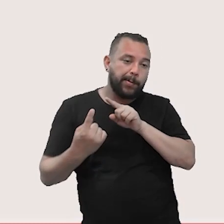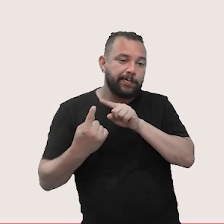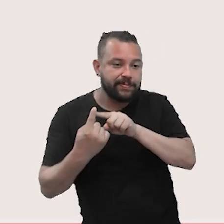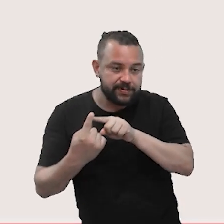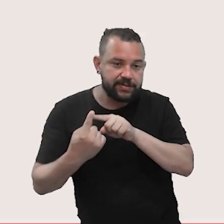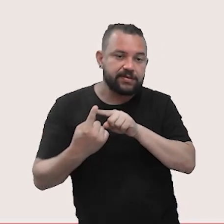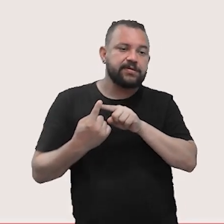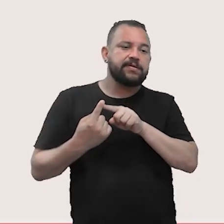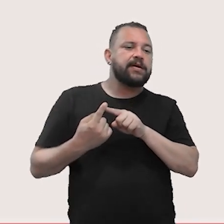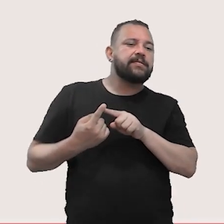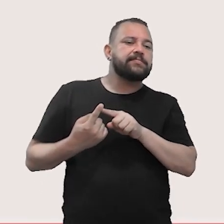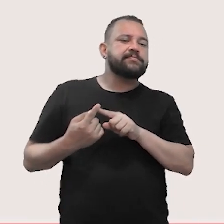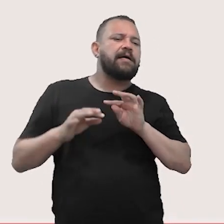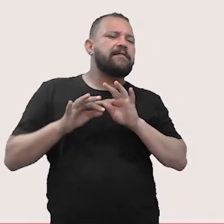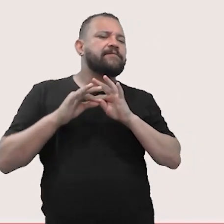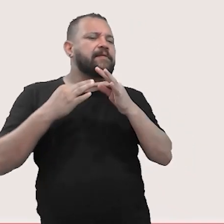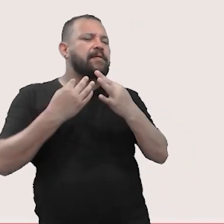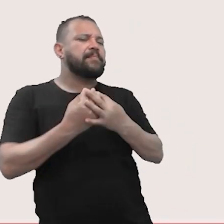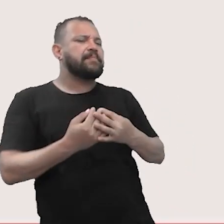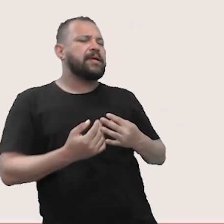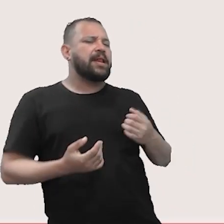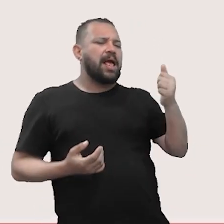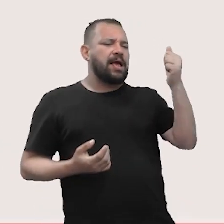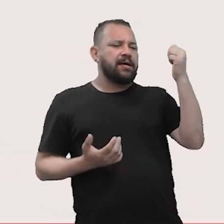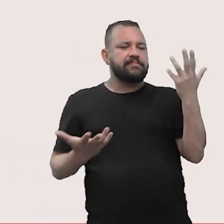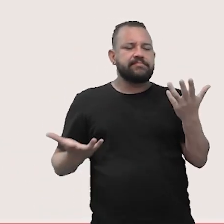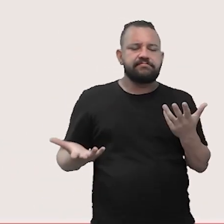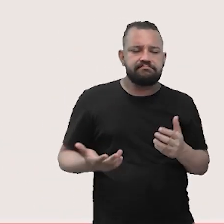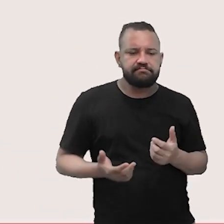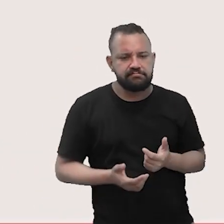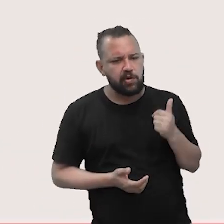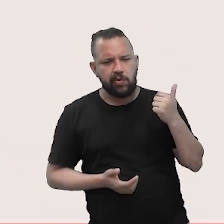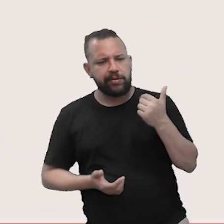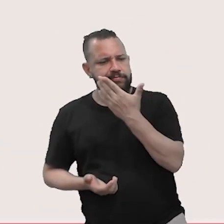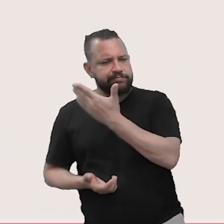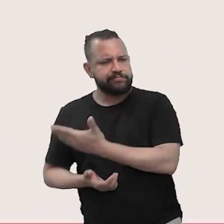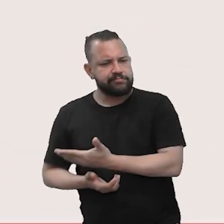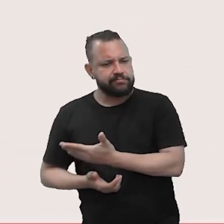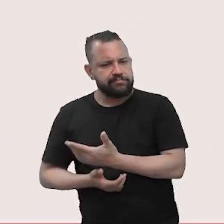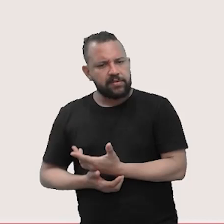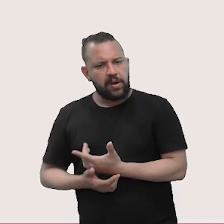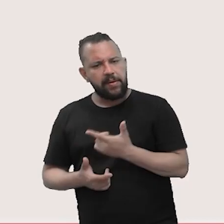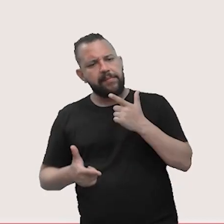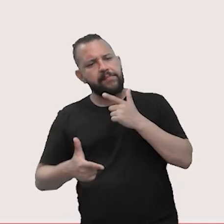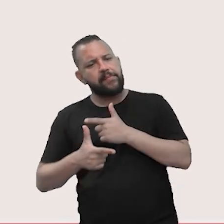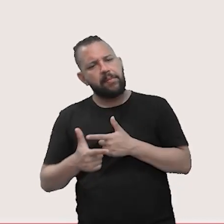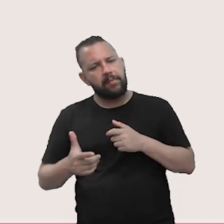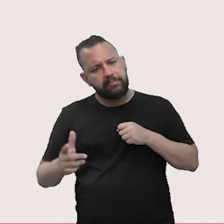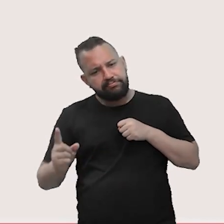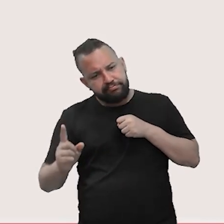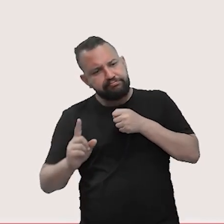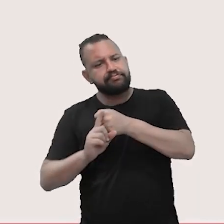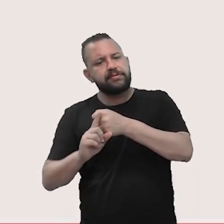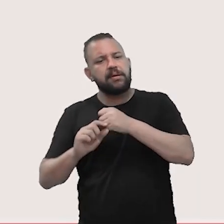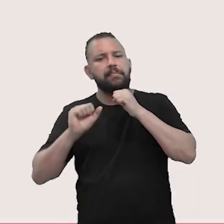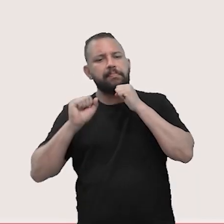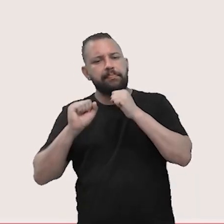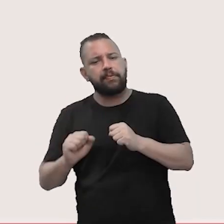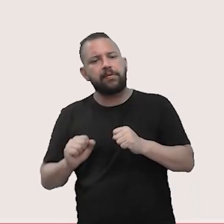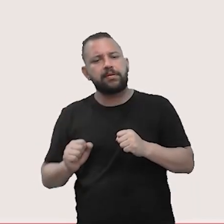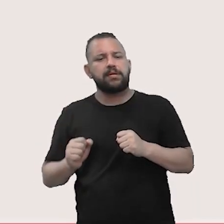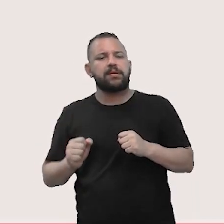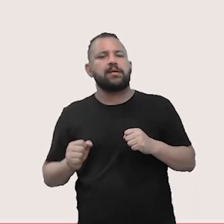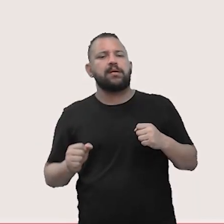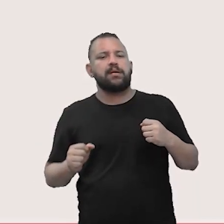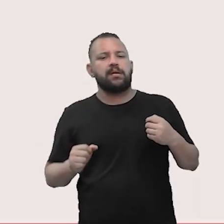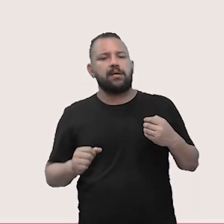que esteja lá subentendido, mas não é o caso desse texto. Ele diz, causar um acidente é algo que você leva para o resto da vida. Não beba se